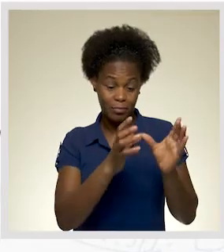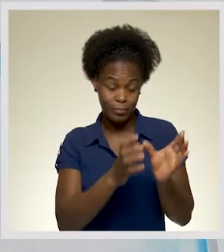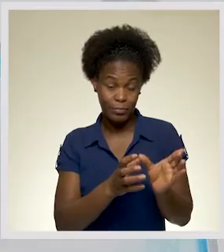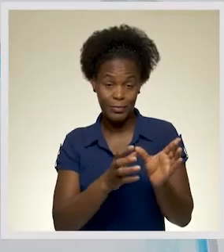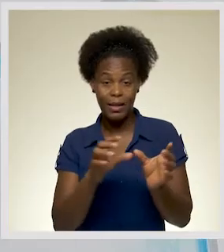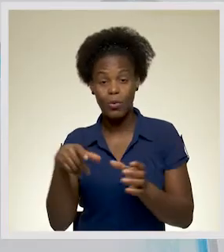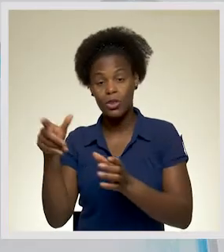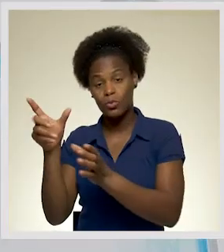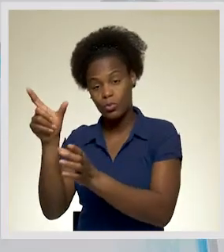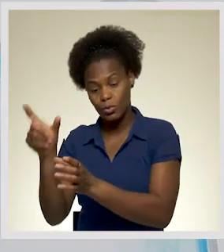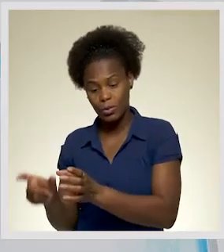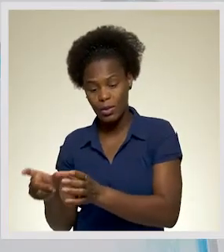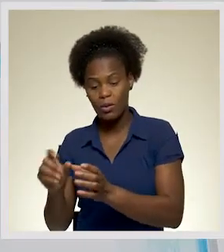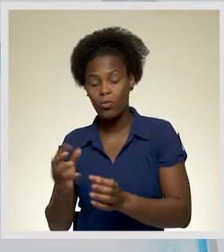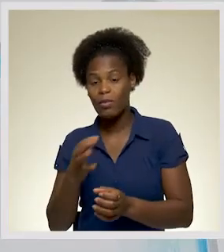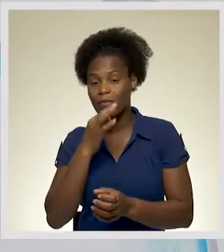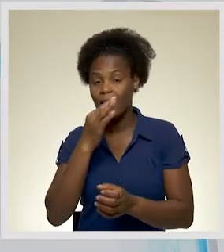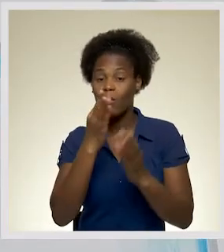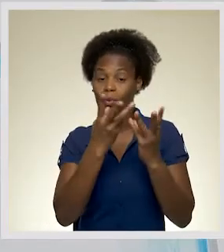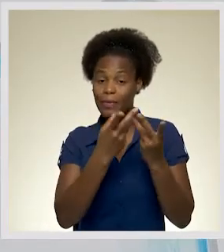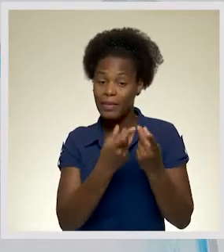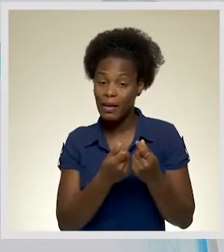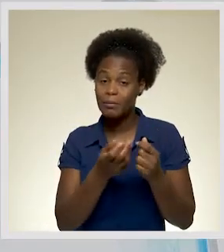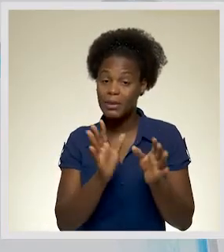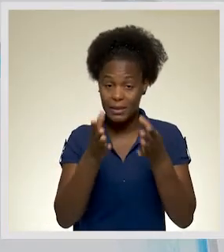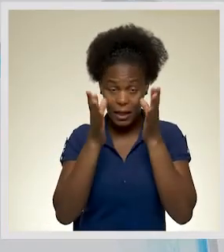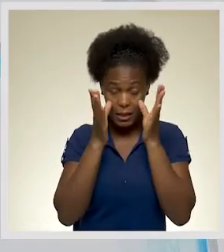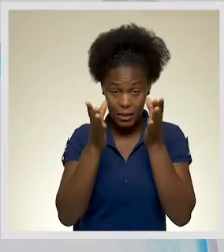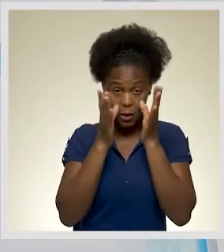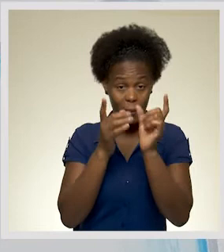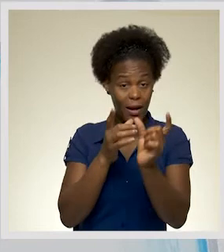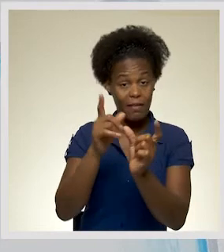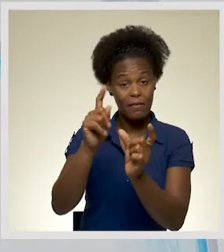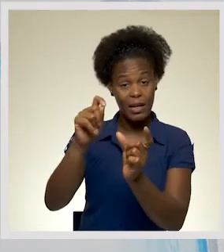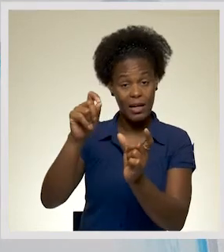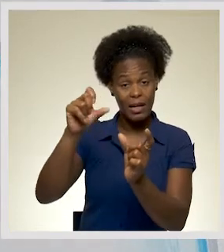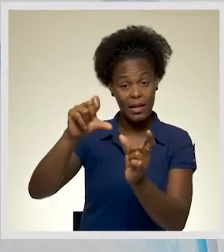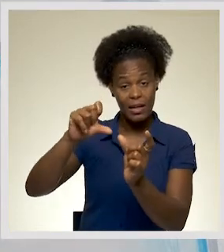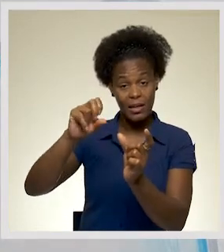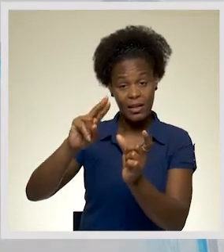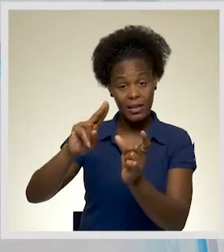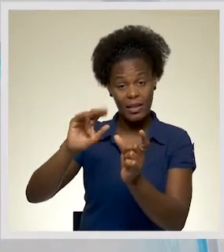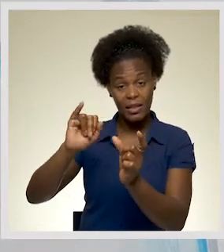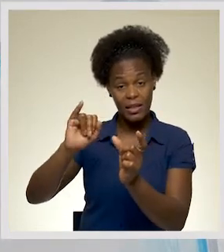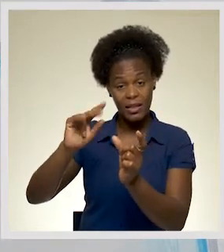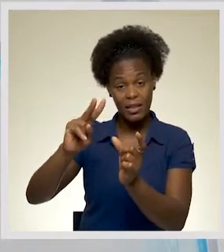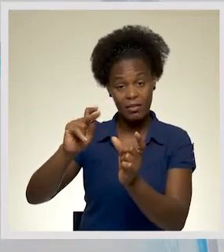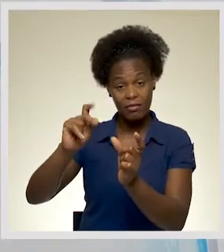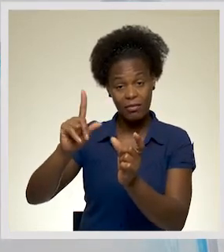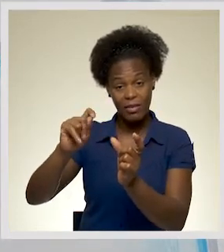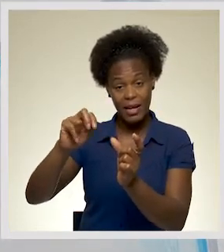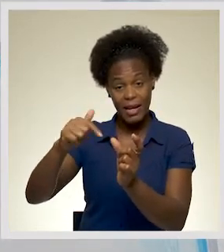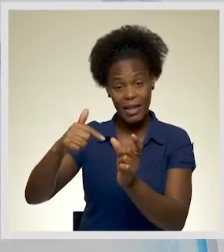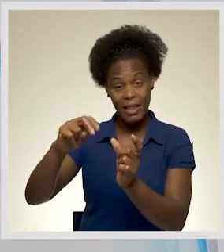quantidades equivalentes, quer dizer que temos que prestar atenção, não é, às expressões que nos levam a ter a